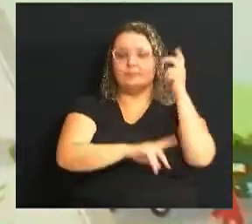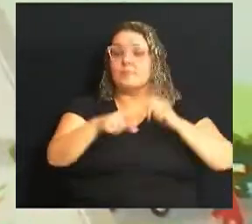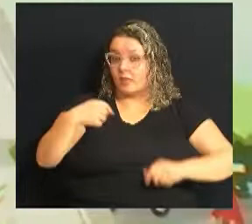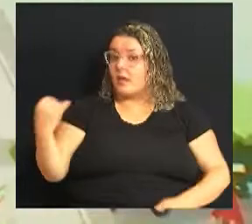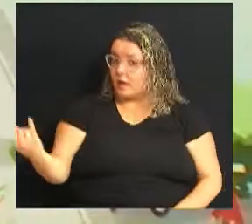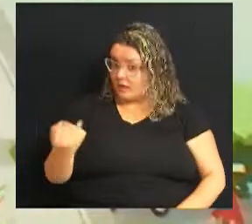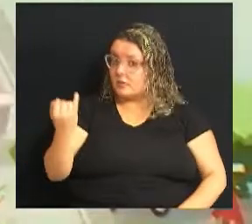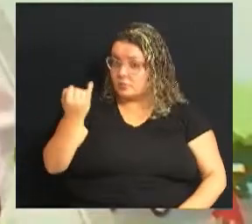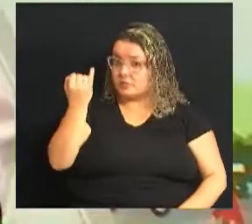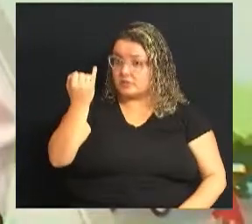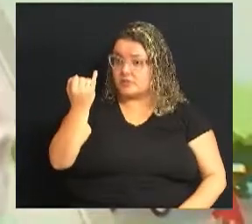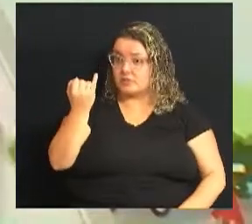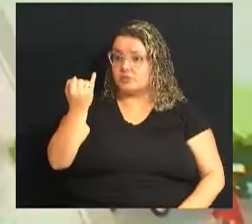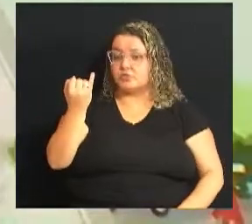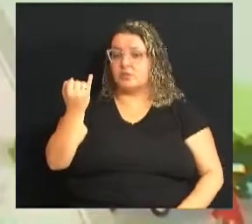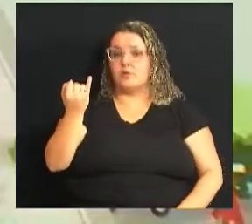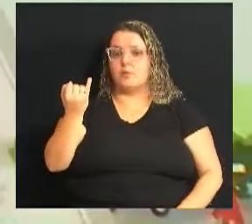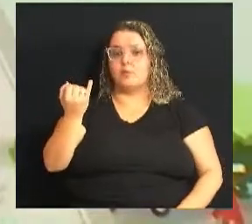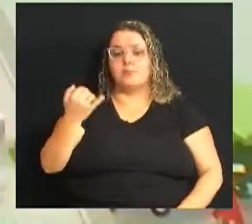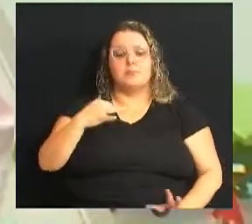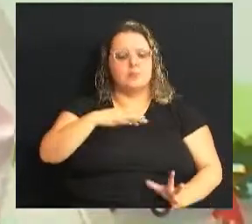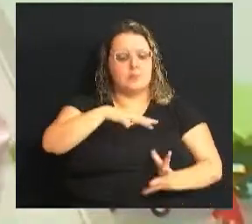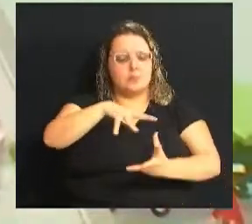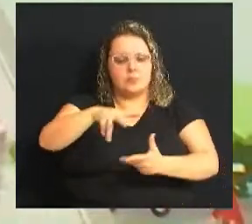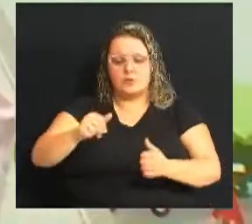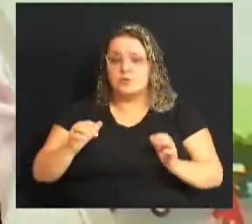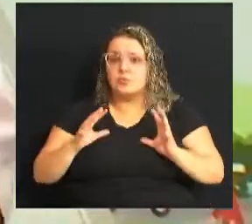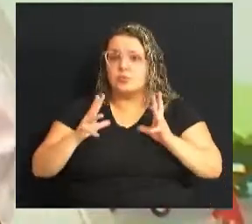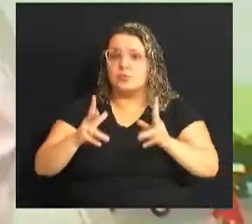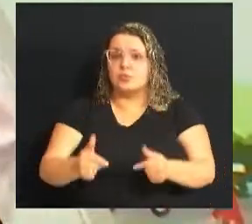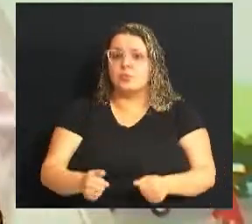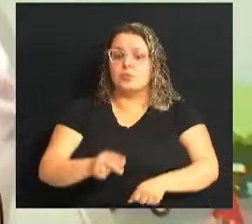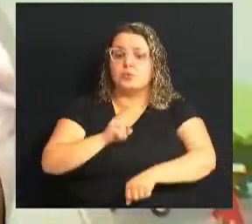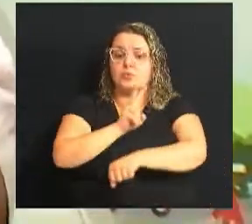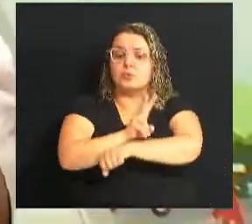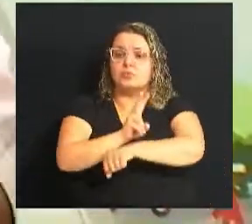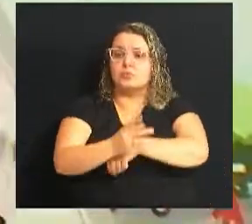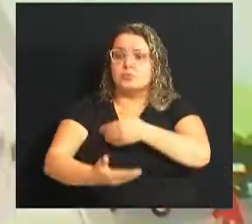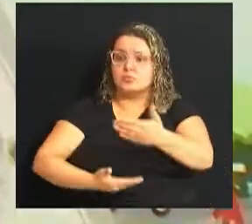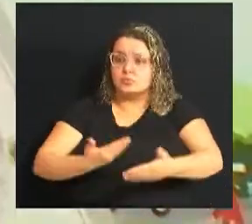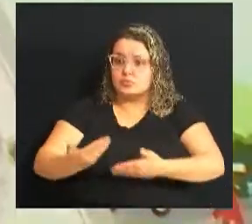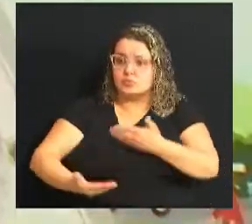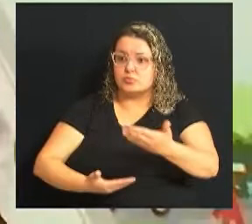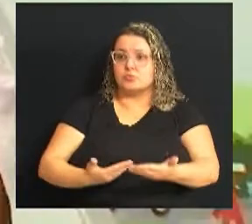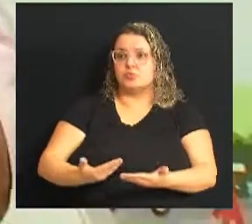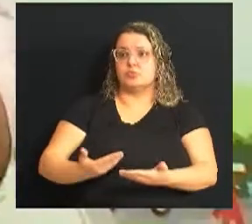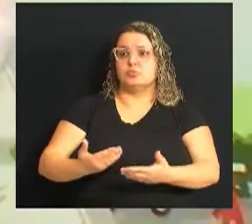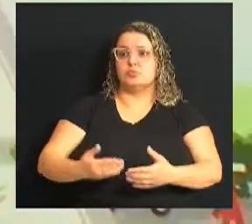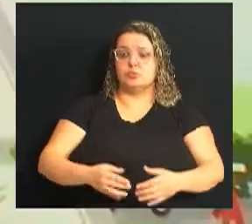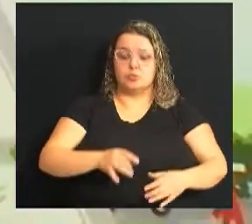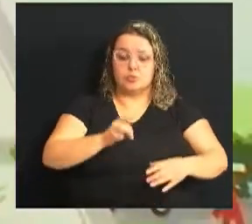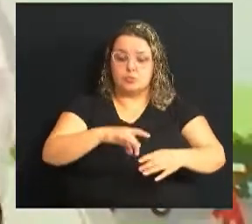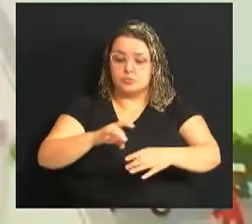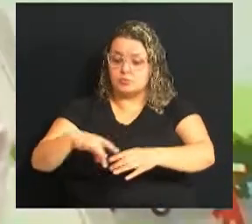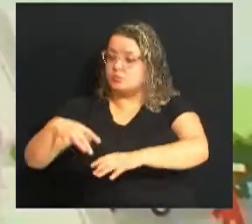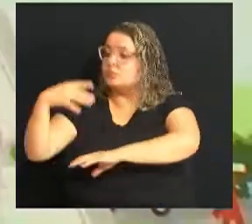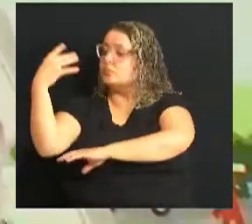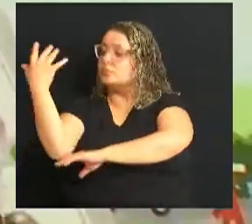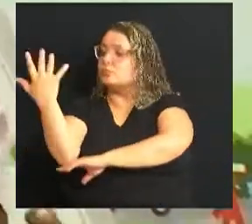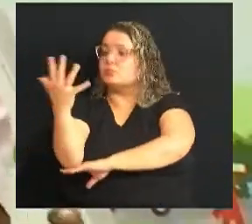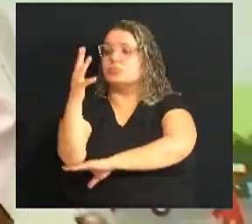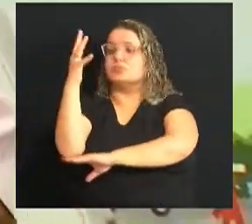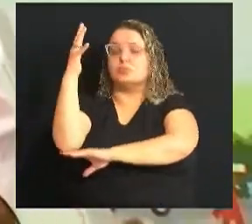importante para o mundo todo preservar os maciços vegetais, porque neles